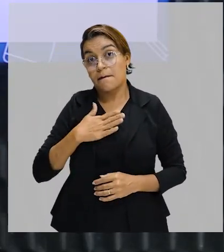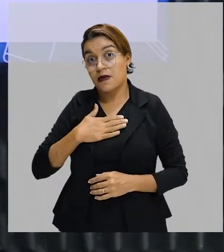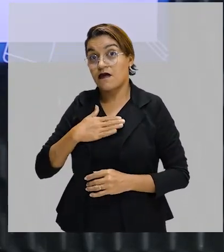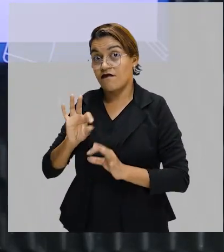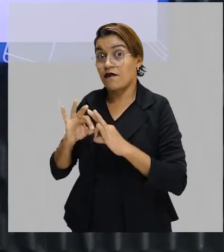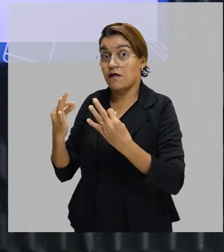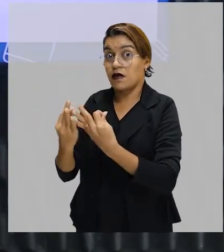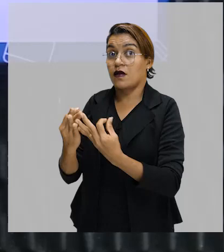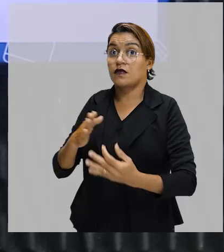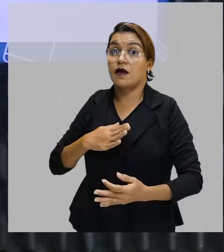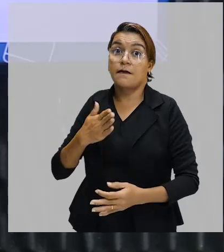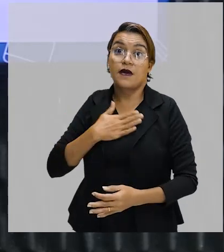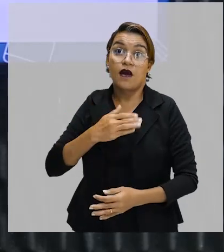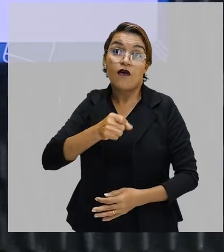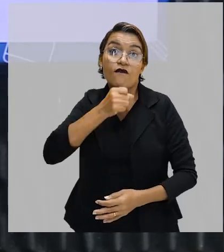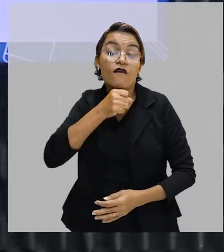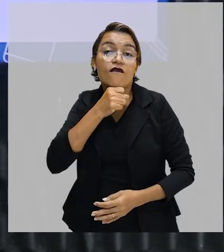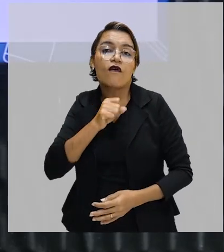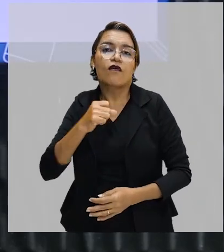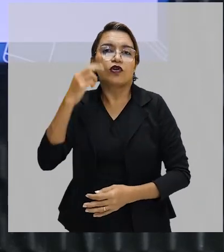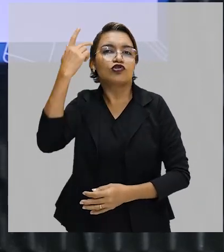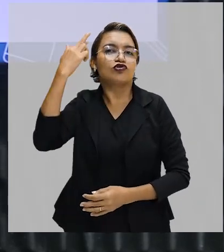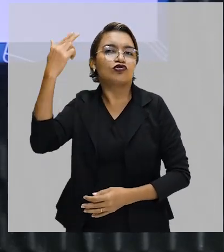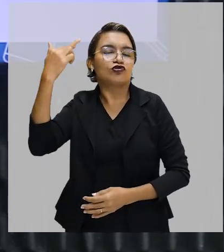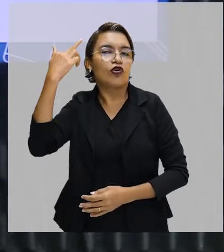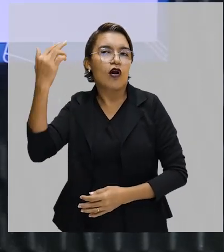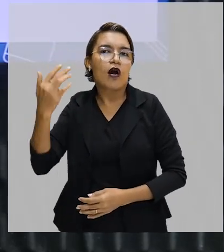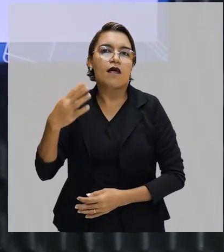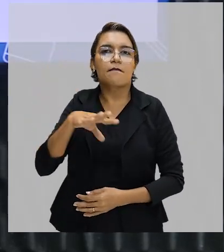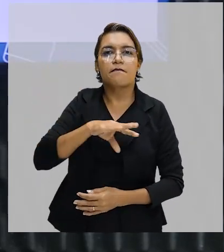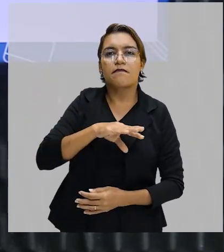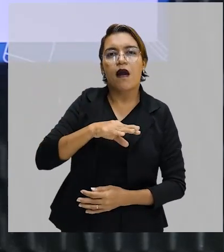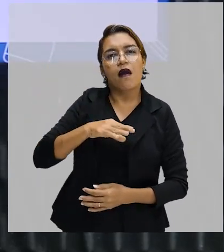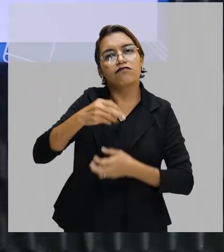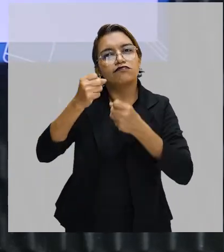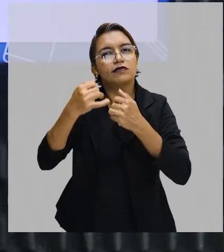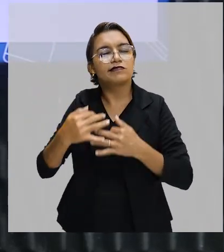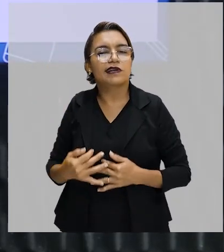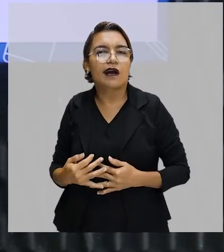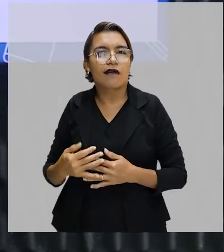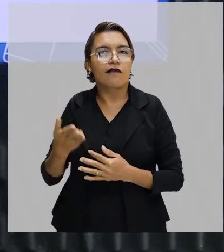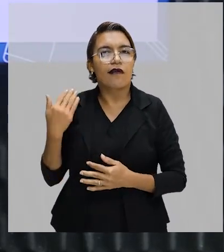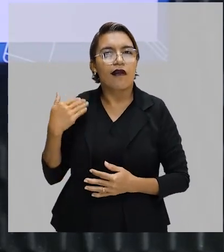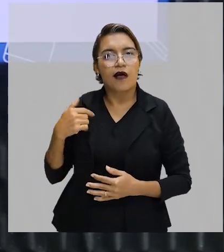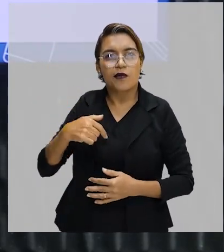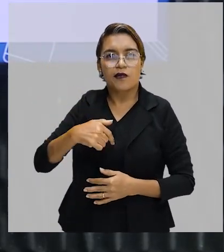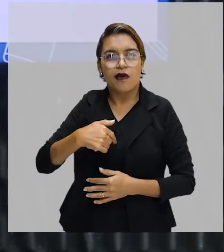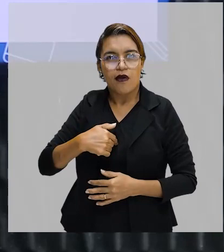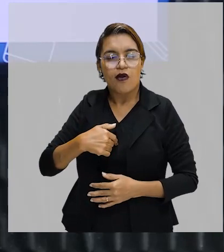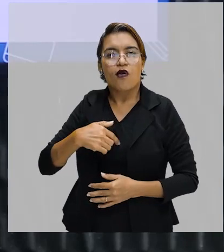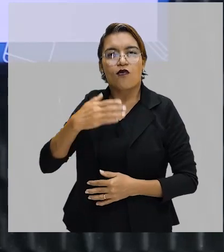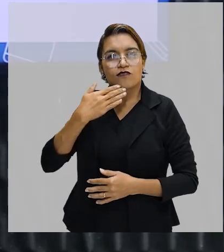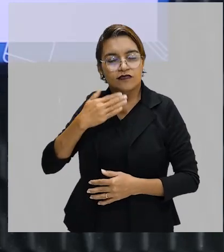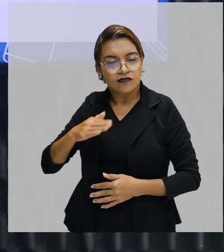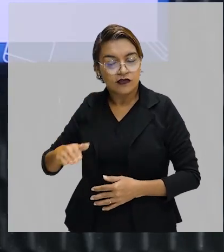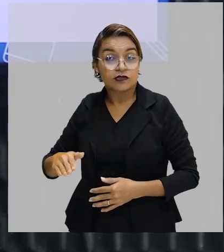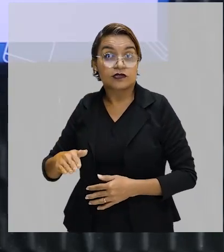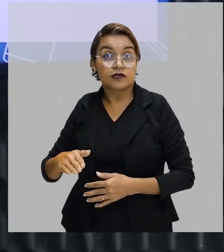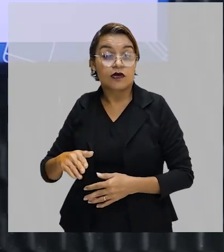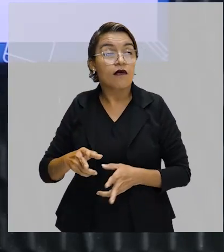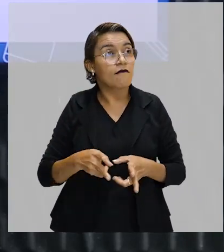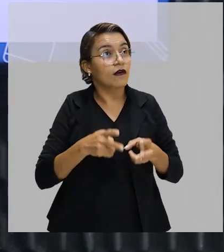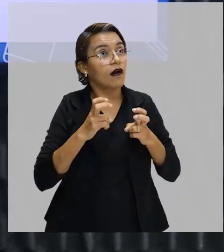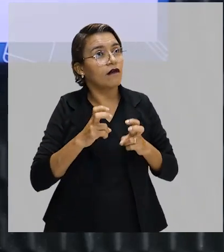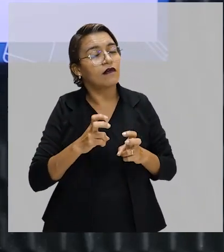histórias verídicas né que aconteceram na época da infância histórias muito engraçadas inclusive E essas